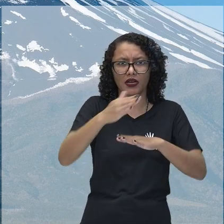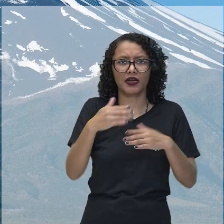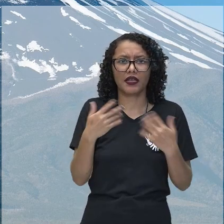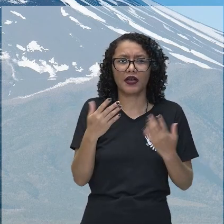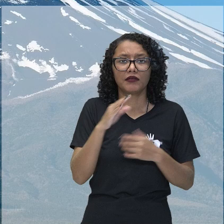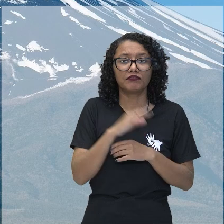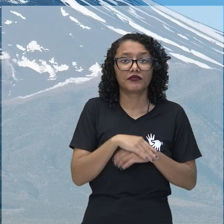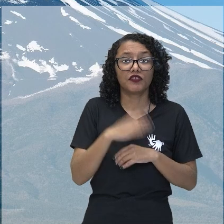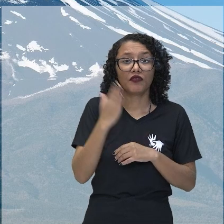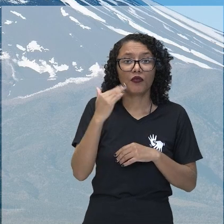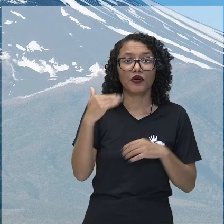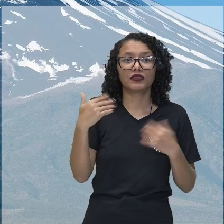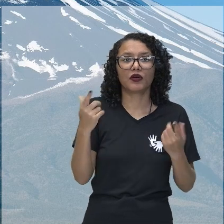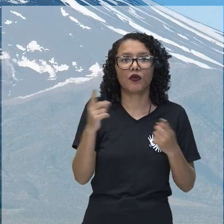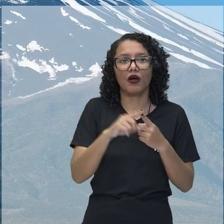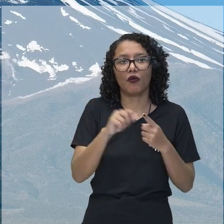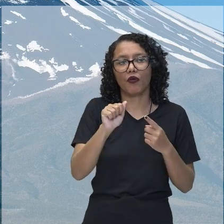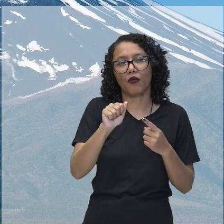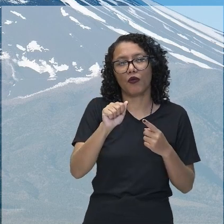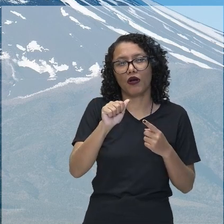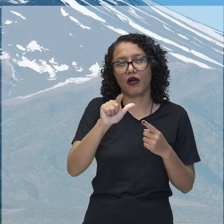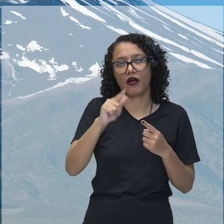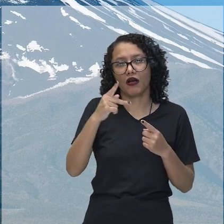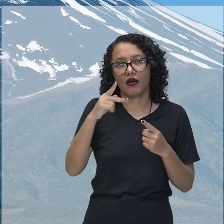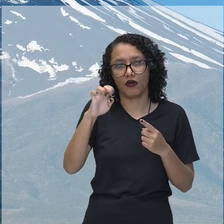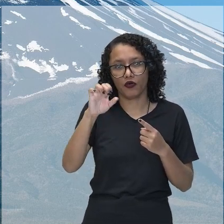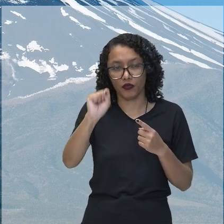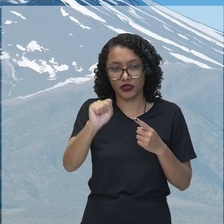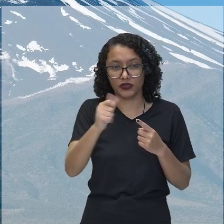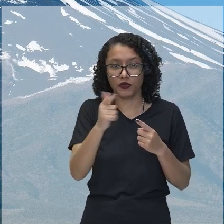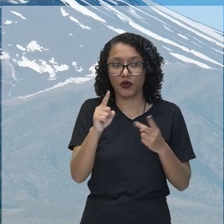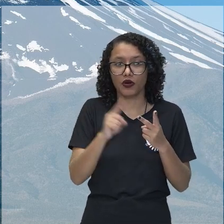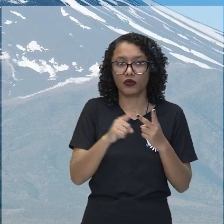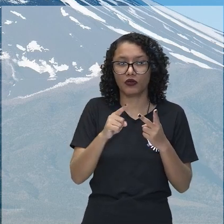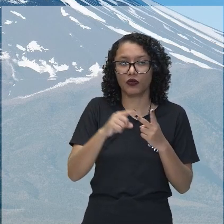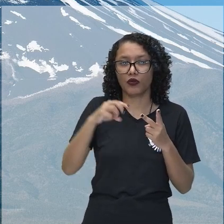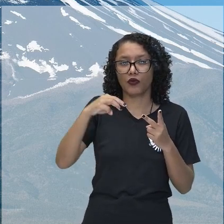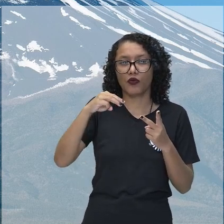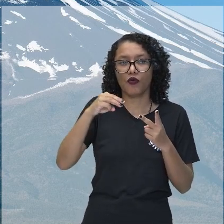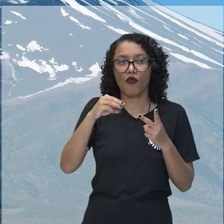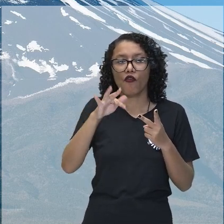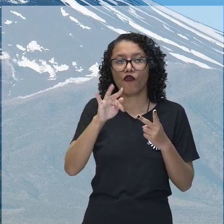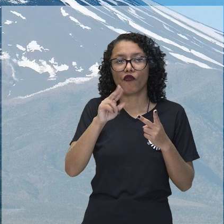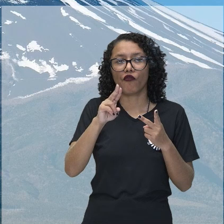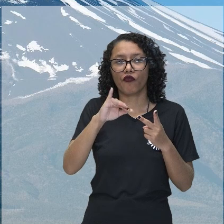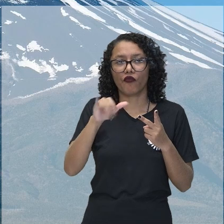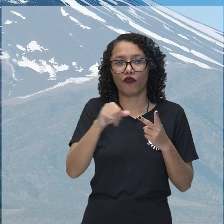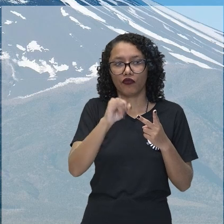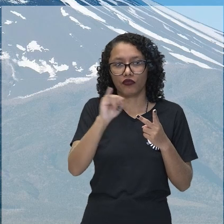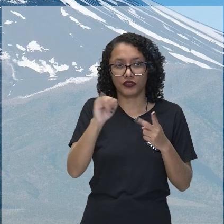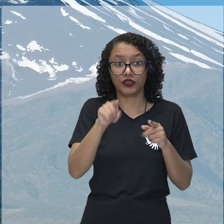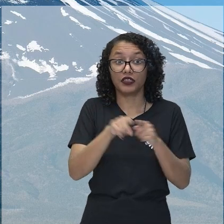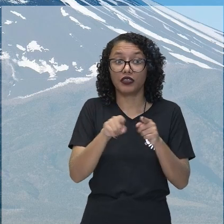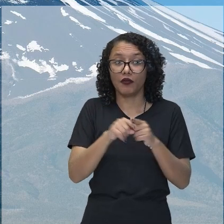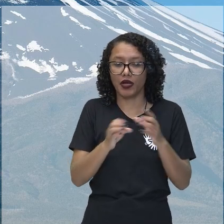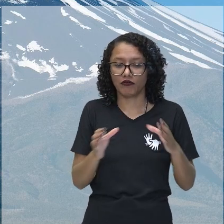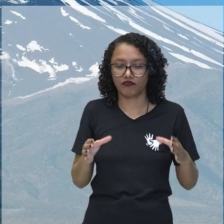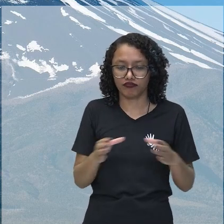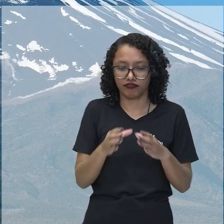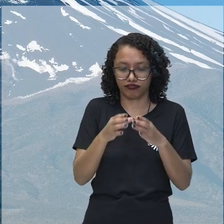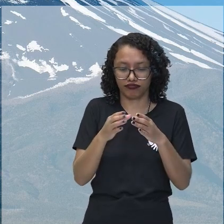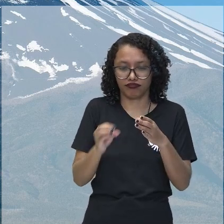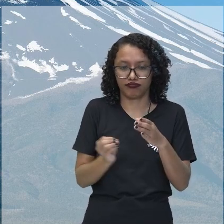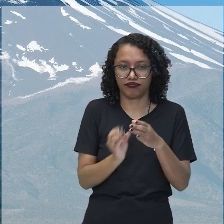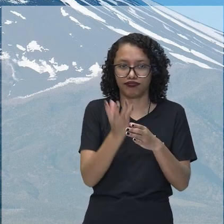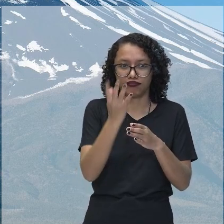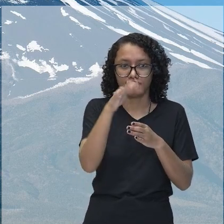estão os Alpes japoneses e o Monte Fuji, um vulcão ativo e o ponto mais alto do país com